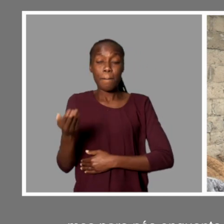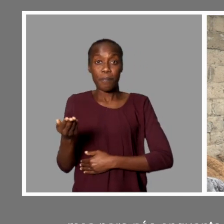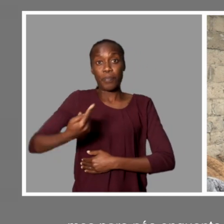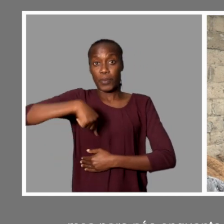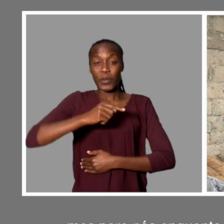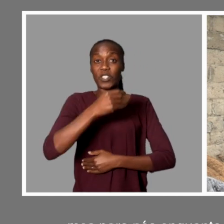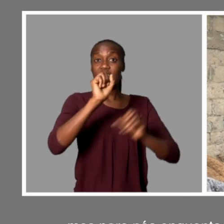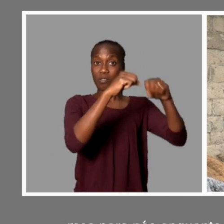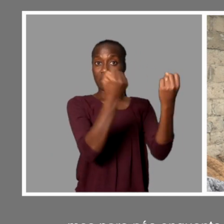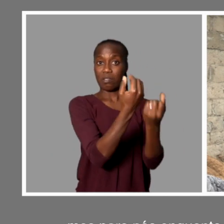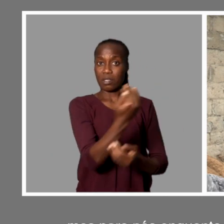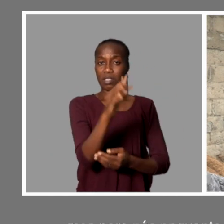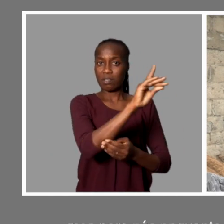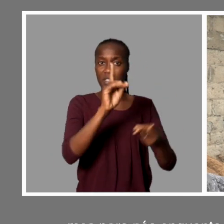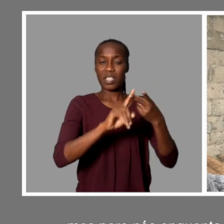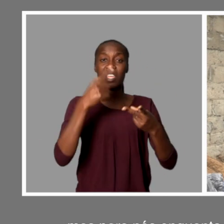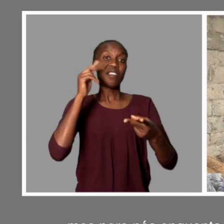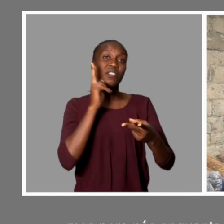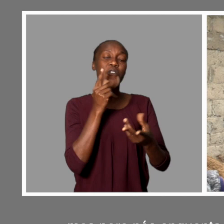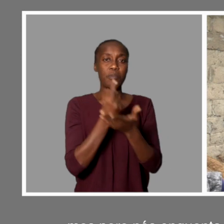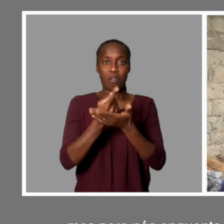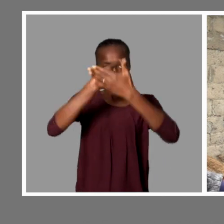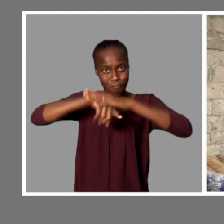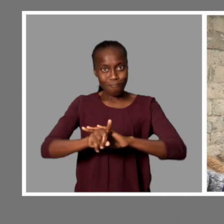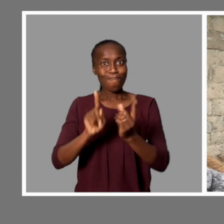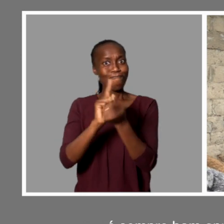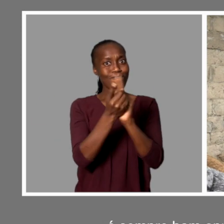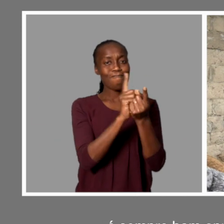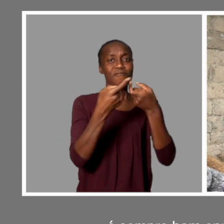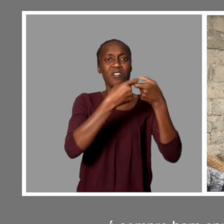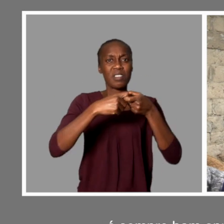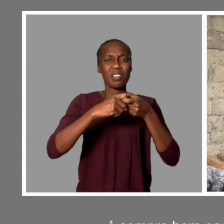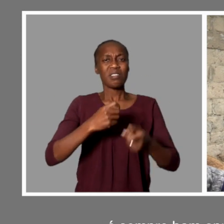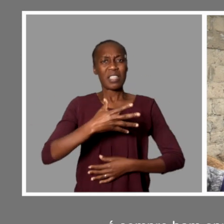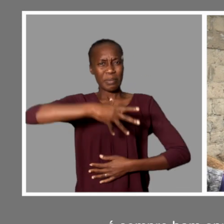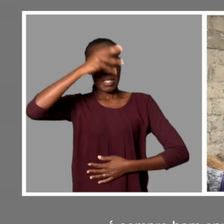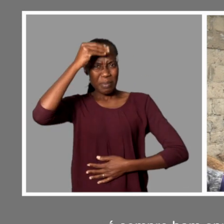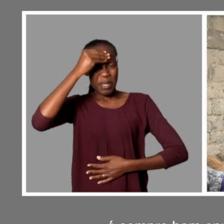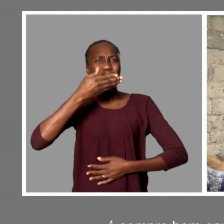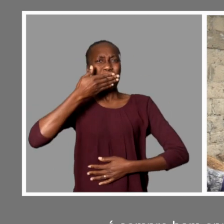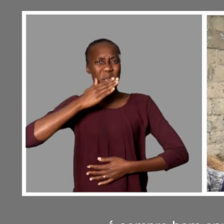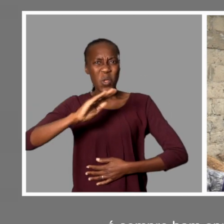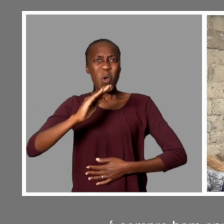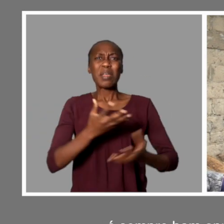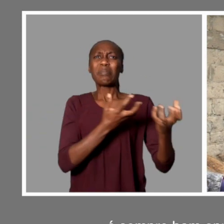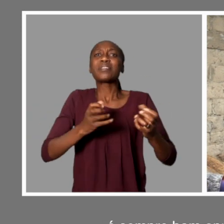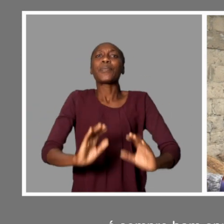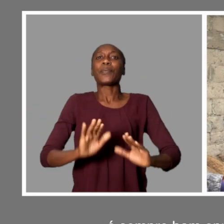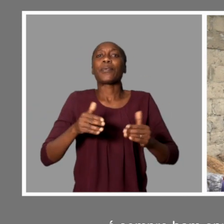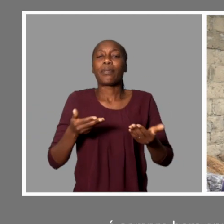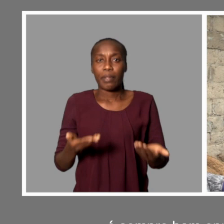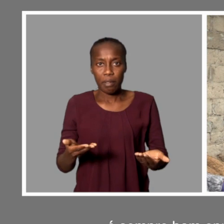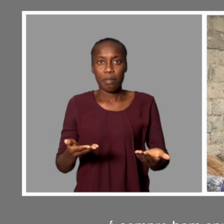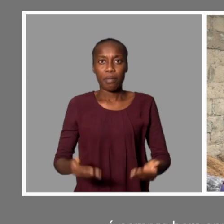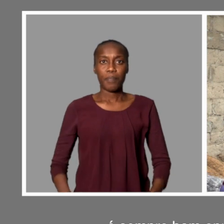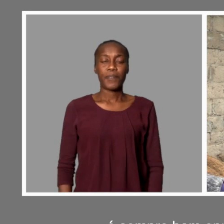mas para nós enquanto cooperativa e para a TV Surdo também é sempre bom aproximarmos de cada família e tentar perceber de perto quais são